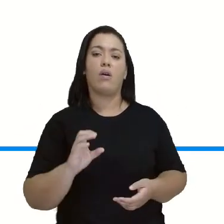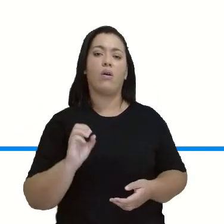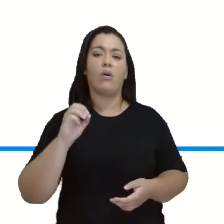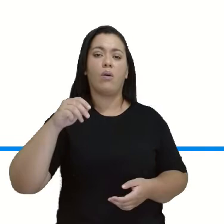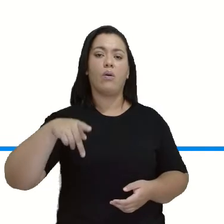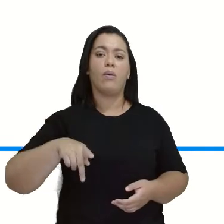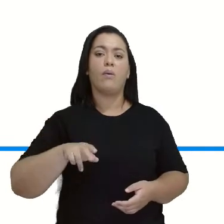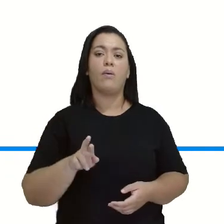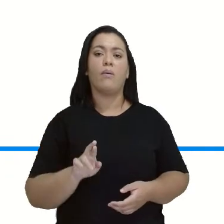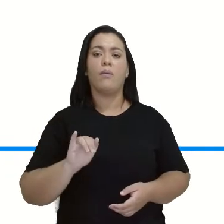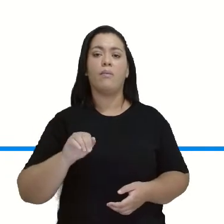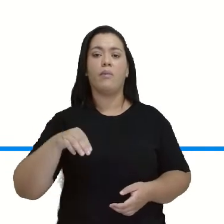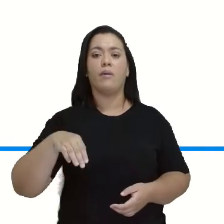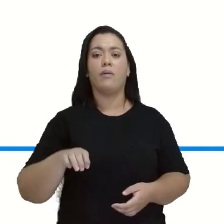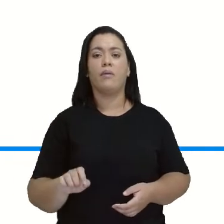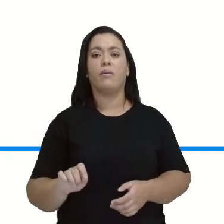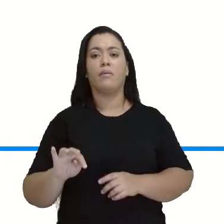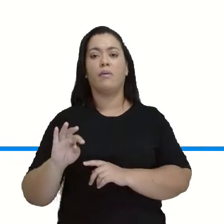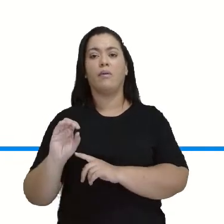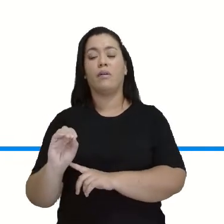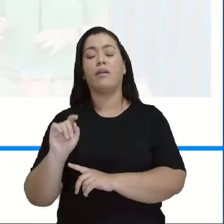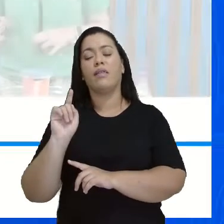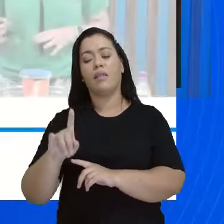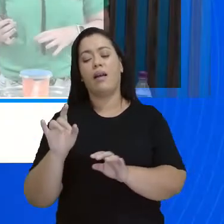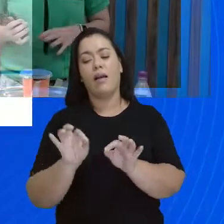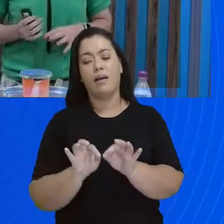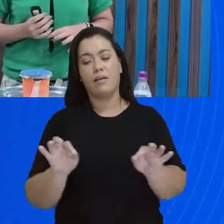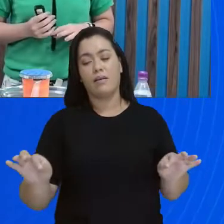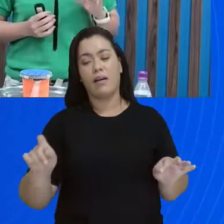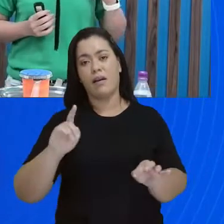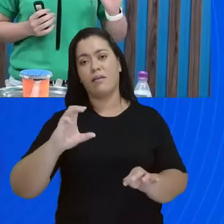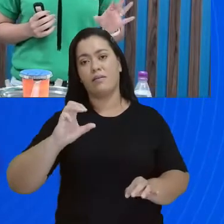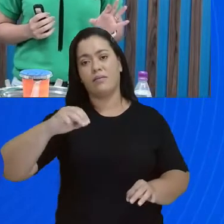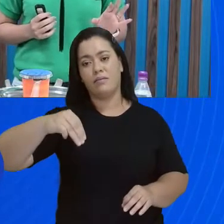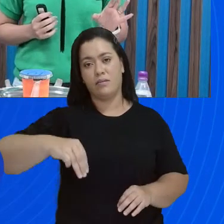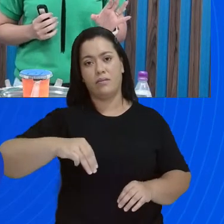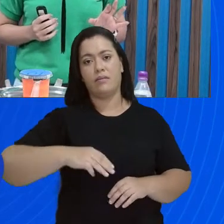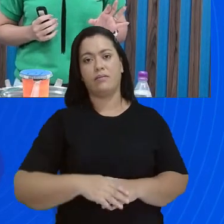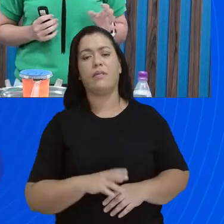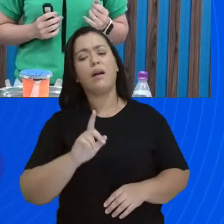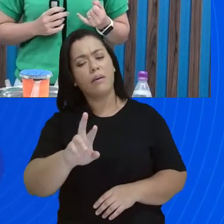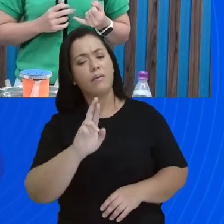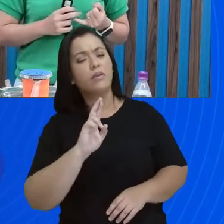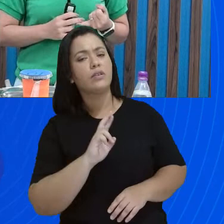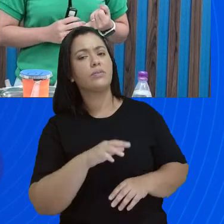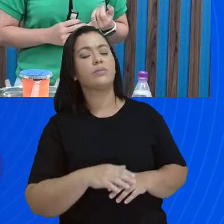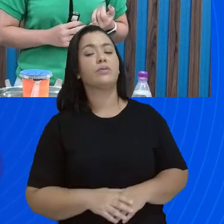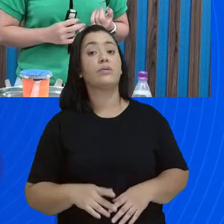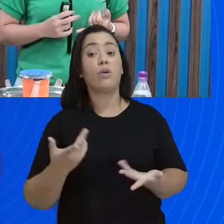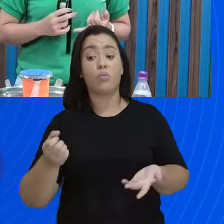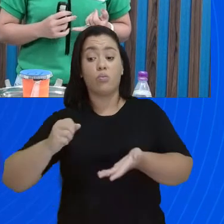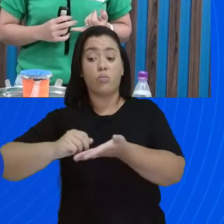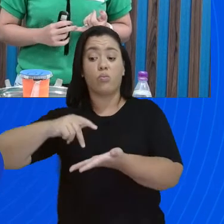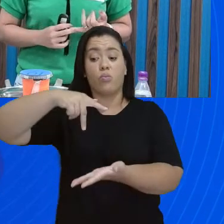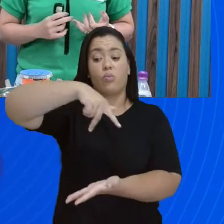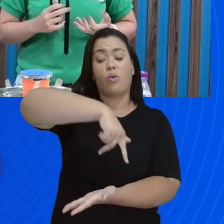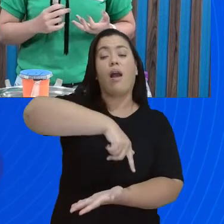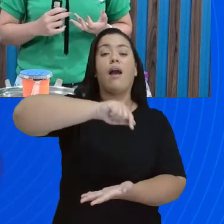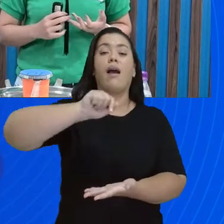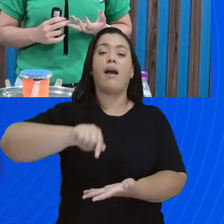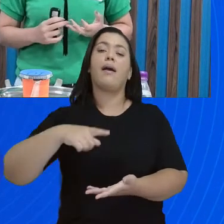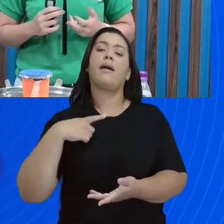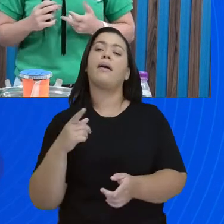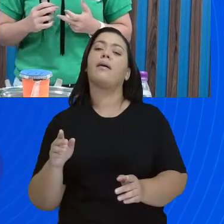tá? Que está ali medido em centímetros. Respondam para mim, o salto de Hugo é